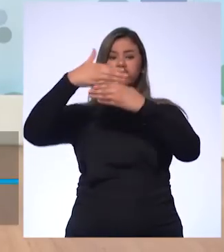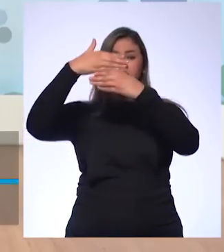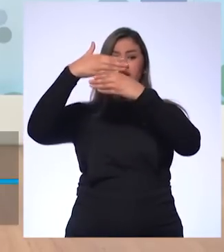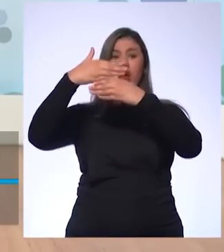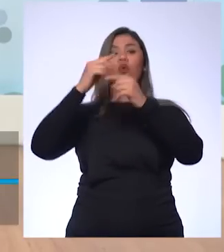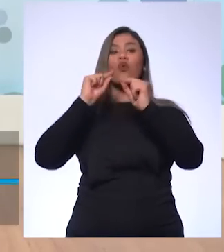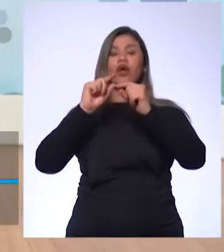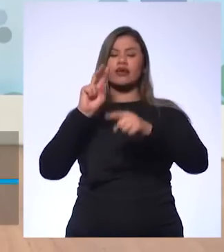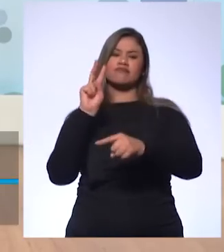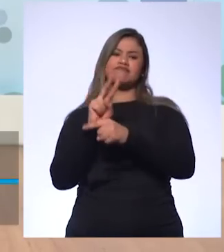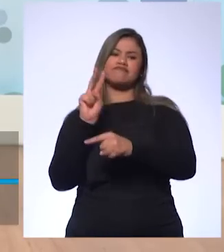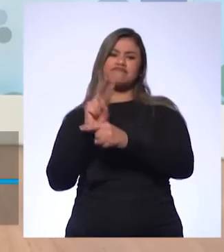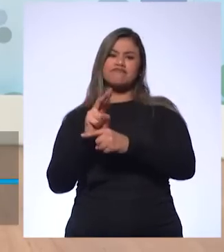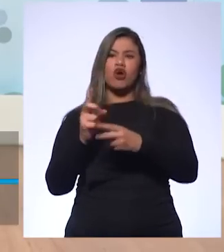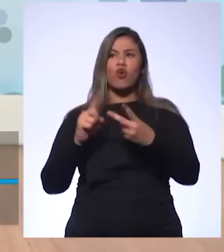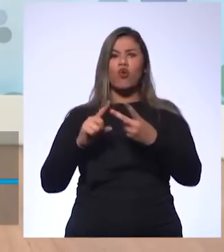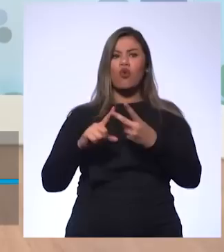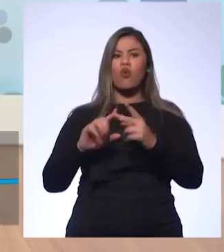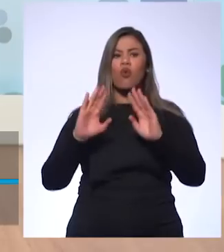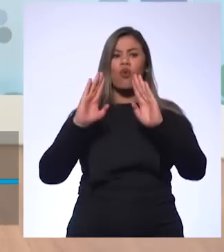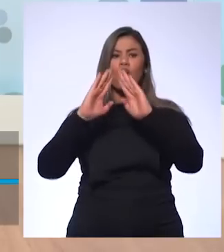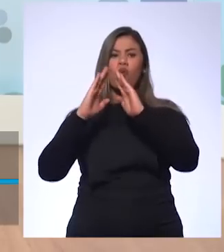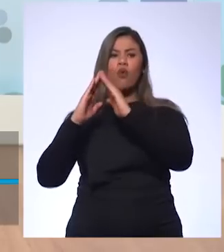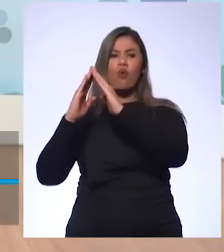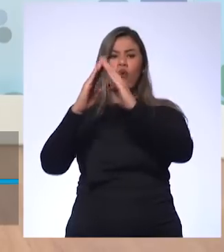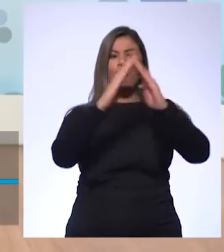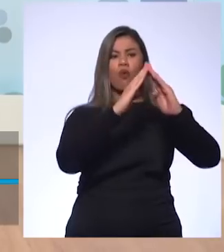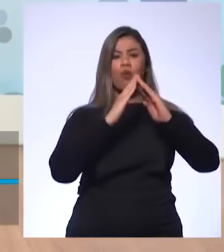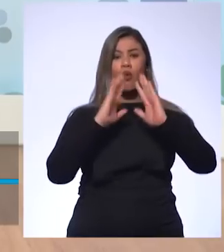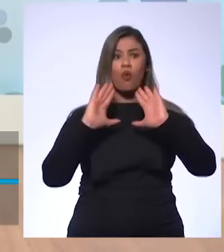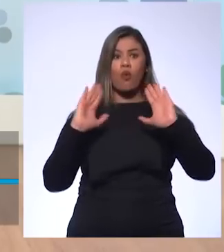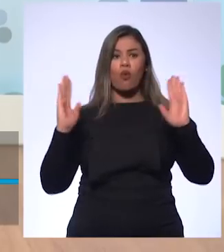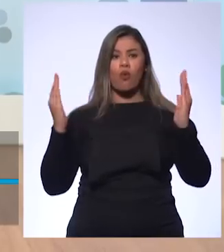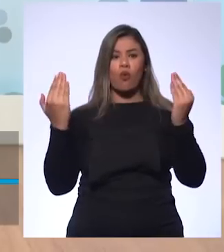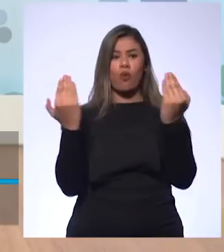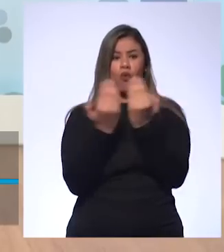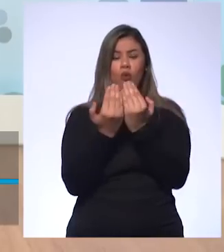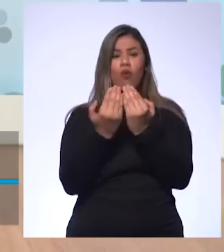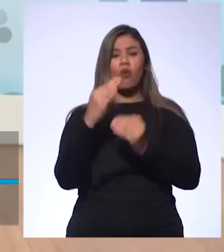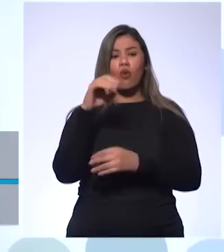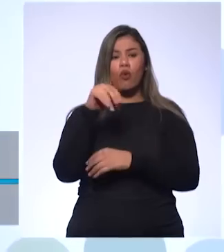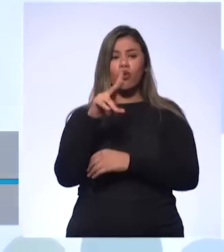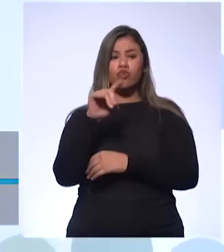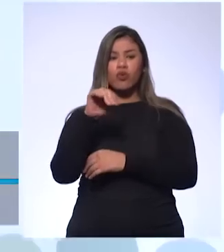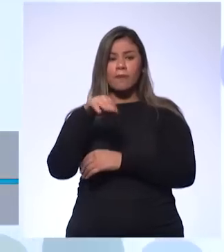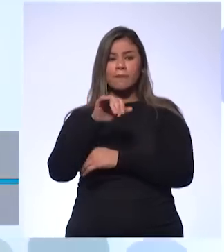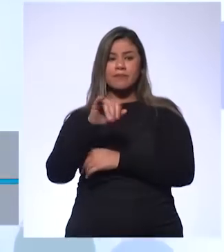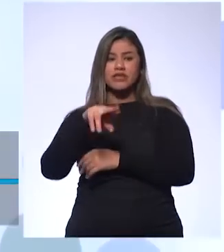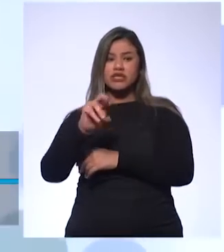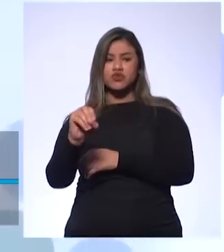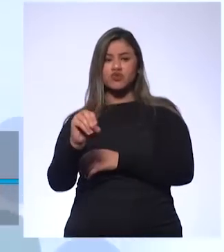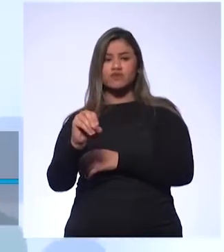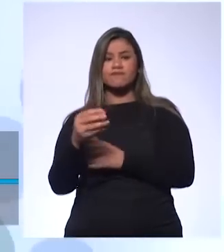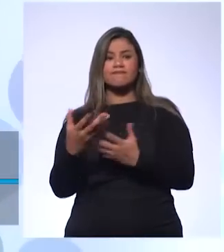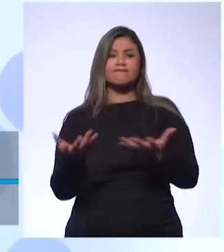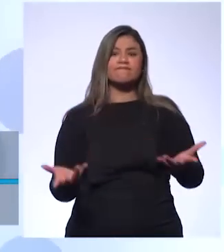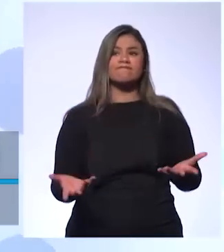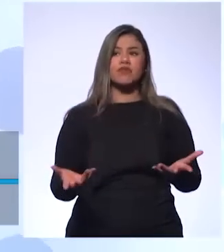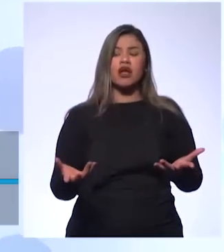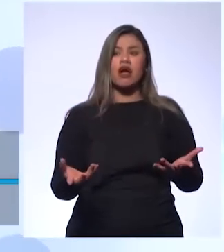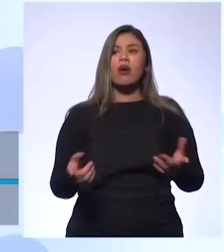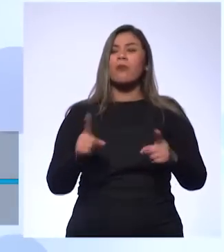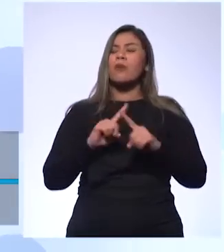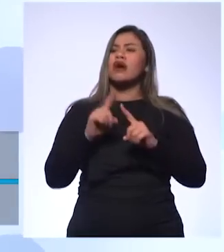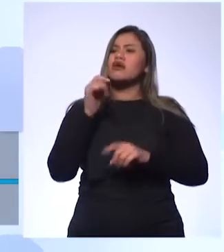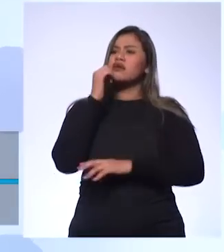condomínio e, para você ter acesso, o dinheiro. Tá. Então, peraí, quem se apropriou do espaço? Porque se a cidade é para todos, por